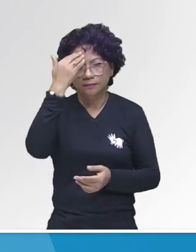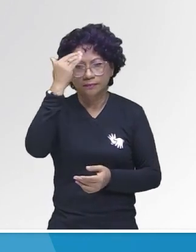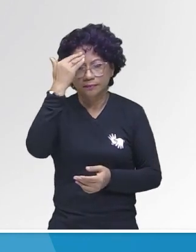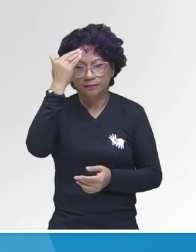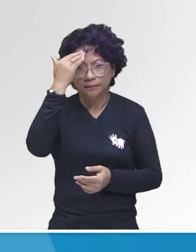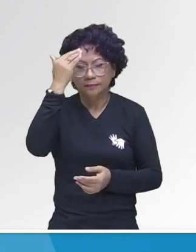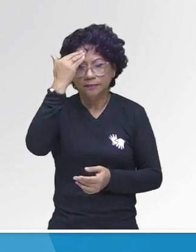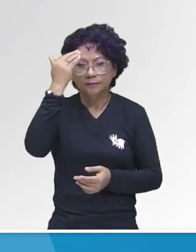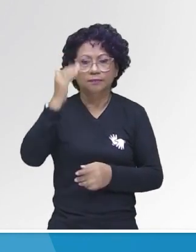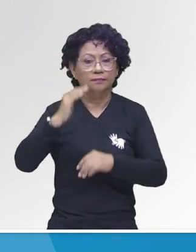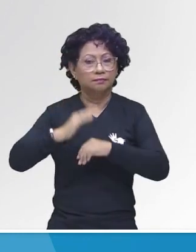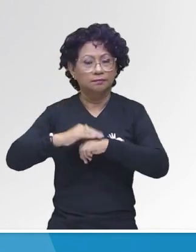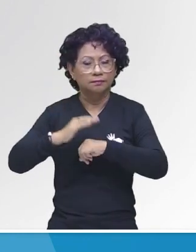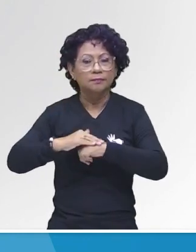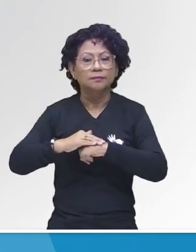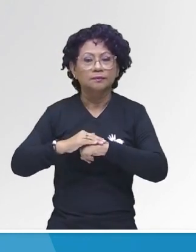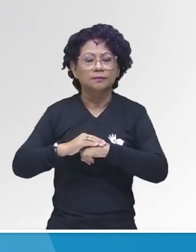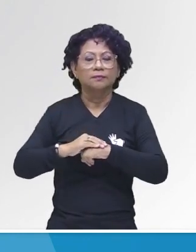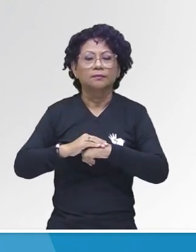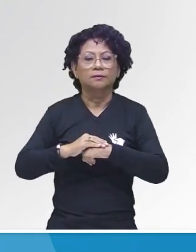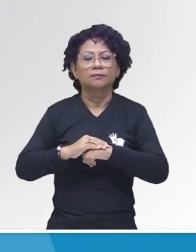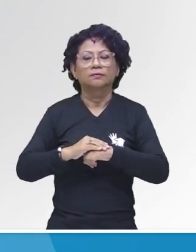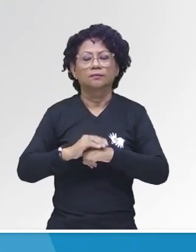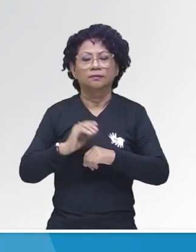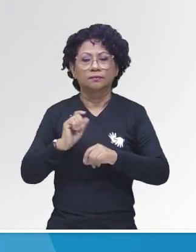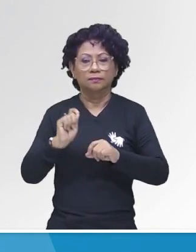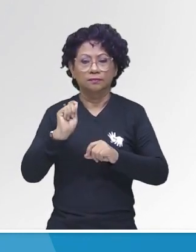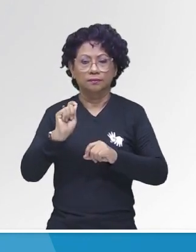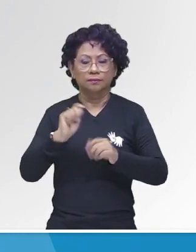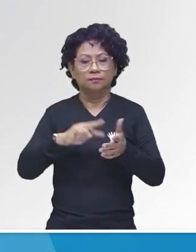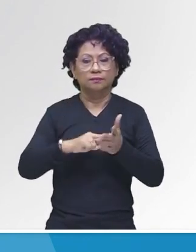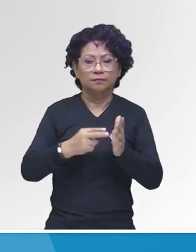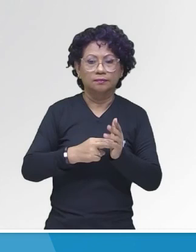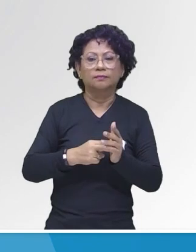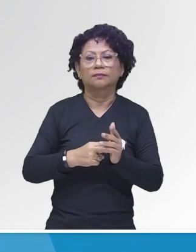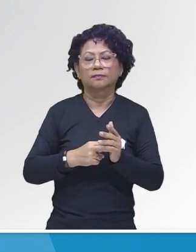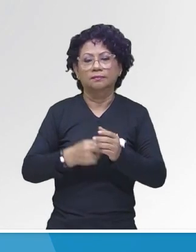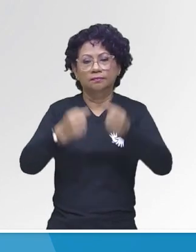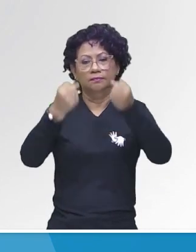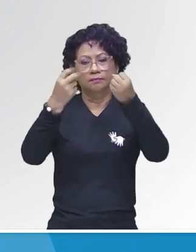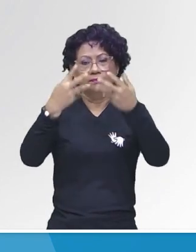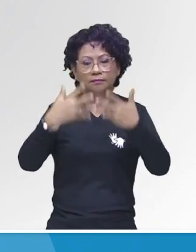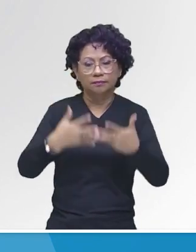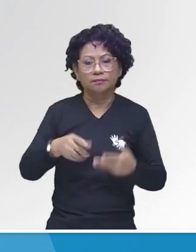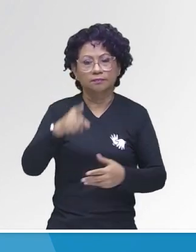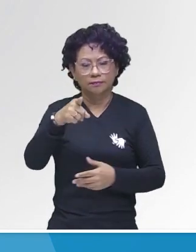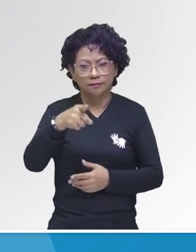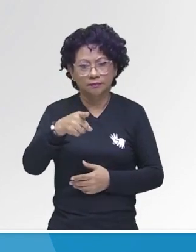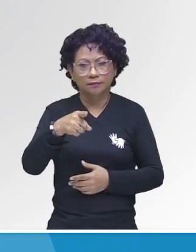pouco mais aí sobre a posição relativas desses elementos, tá bom? Eu espero que você tenha